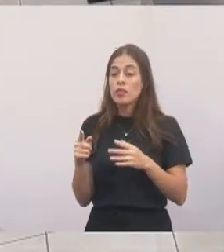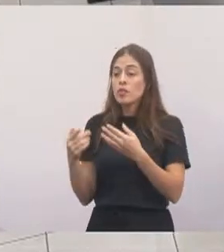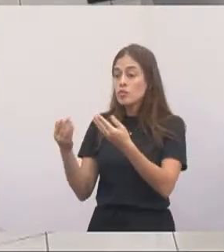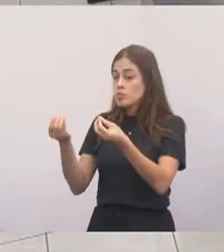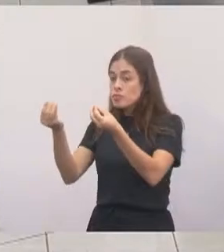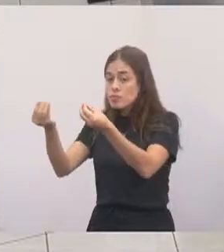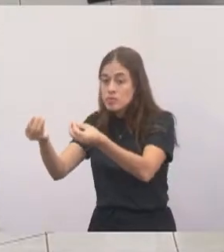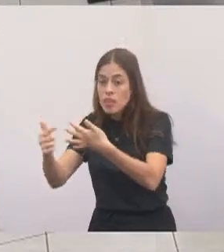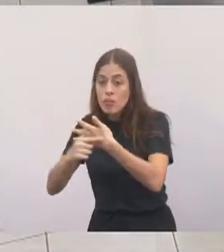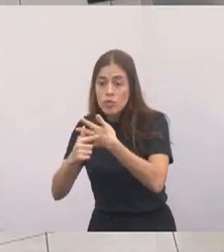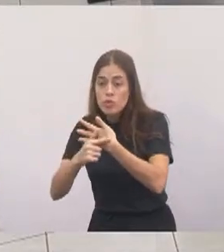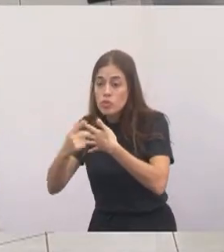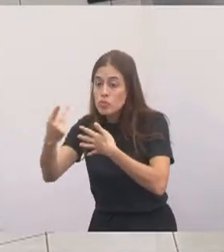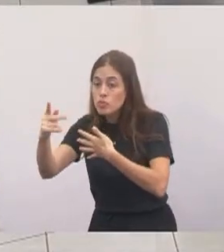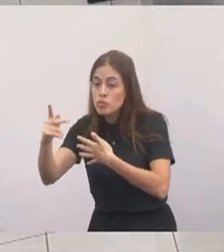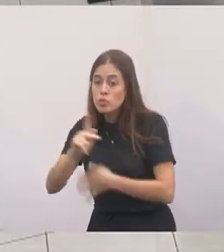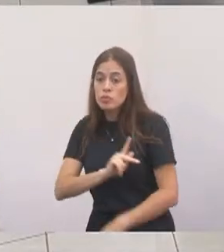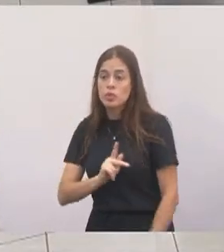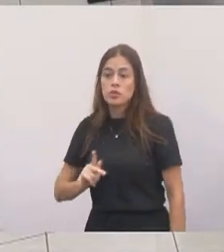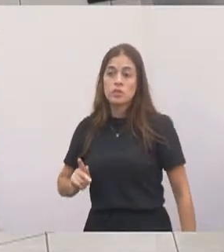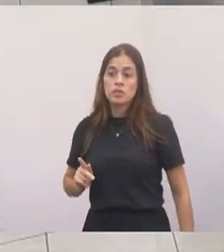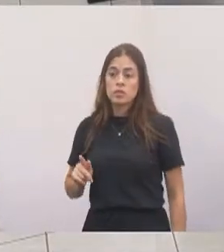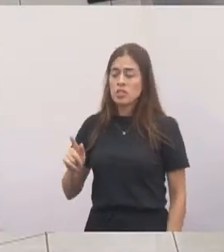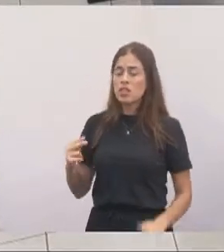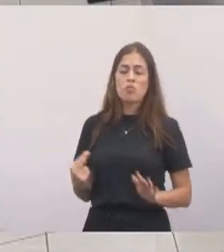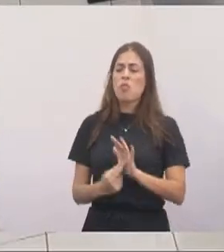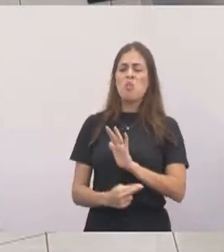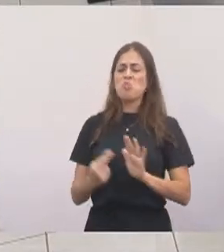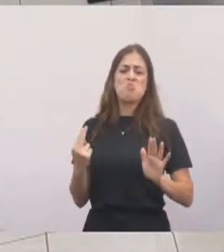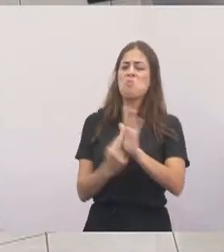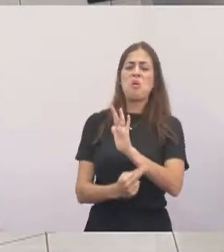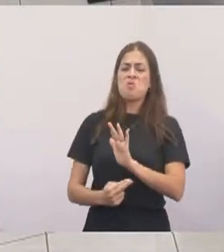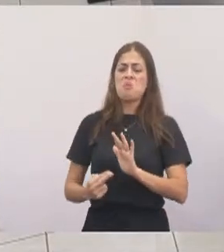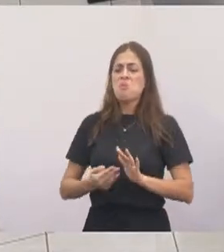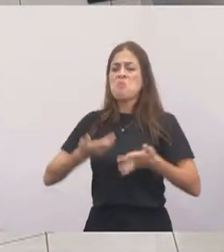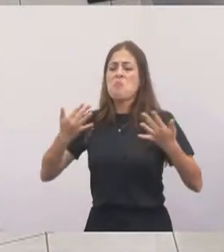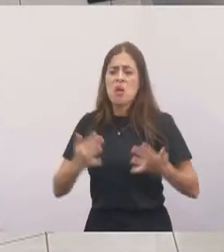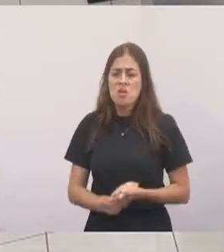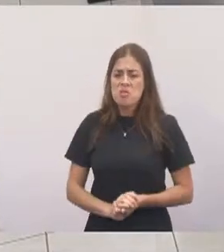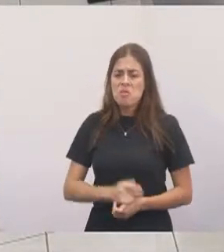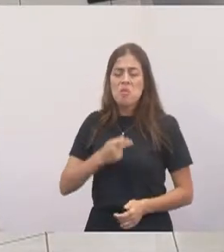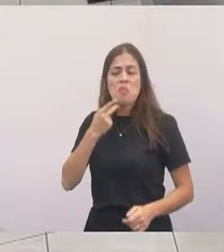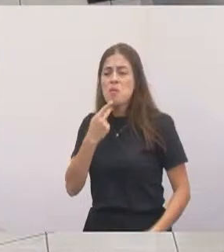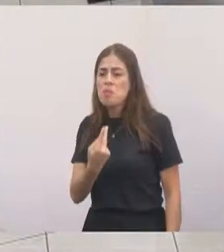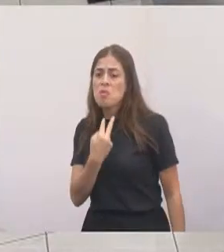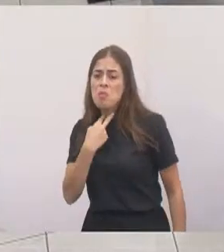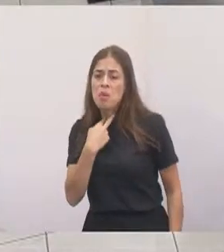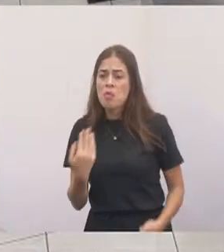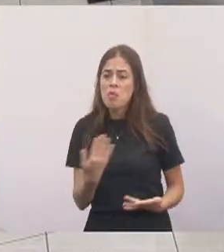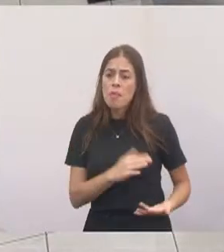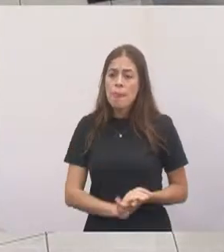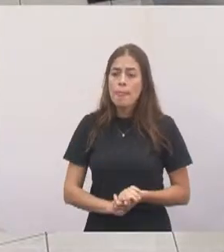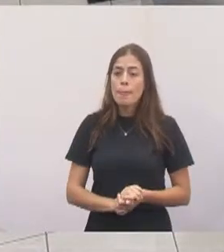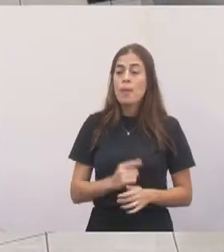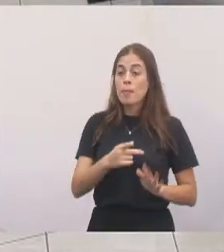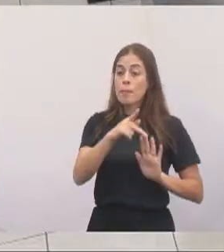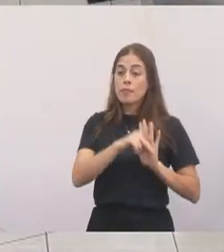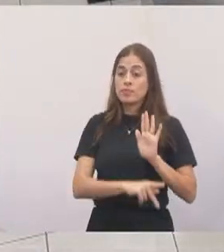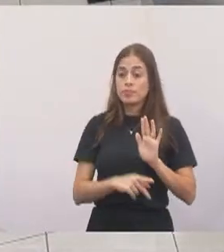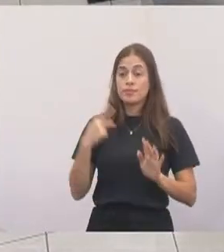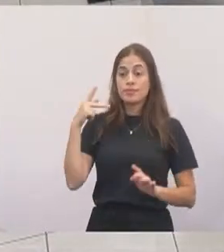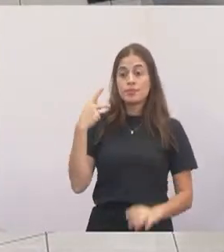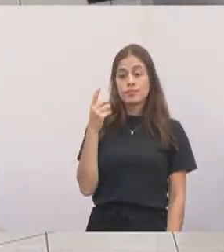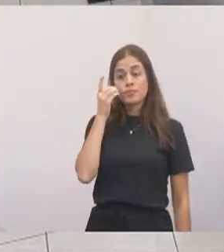Senhoria como presidente regimentalmente Ele não é o autor falando. do projeto Então, e não pode entrar com requerimento para retirada do projeto. Os projetos do vereador Dude vão